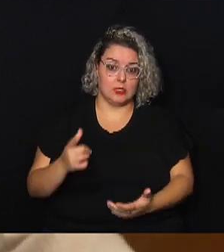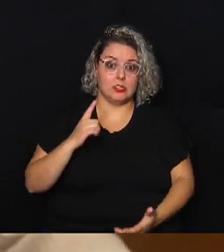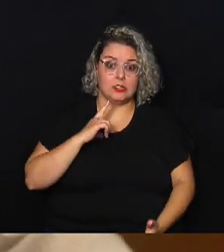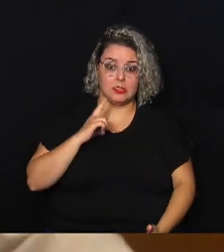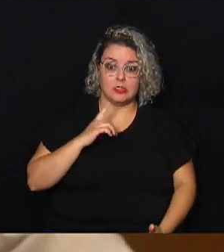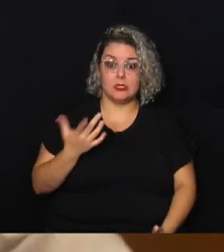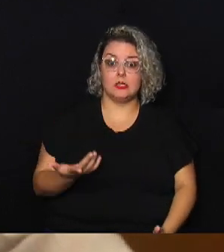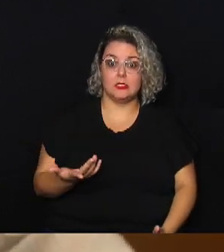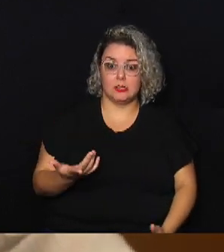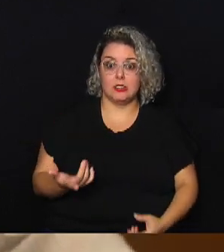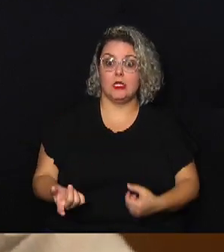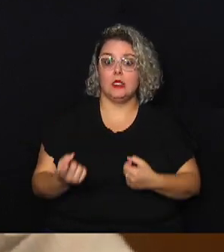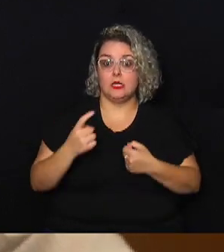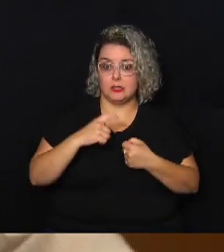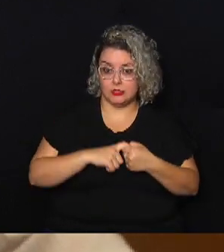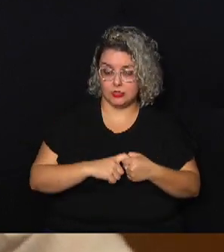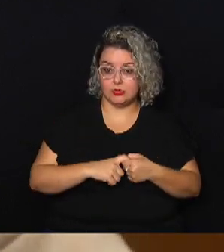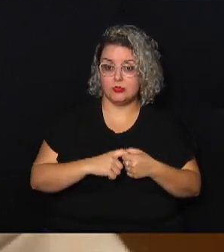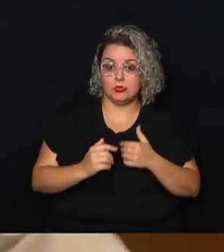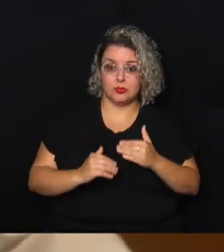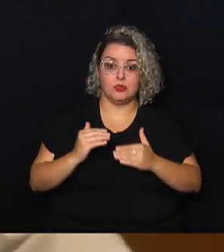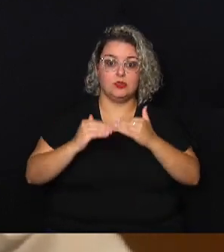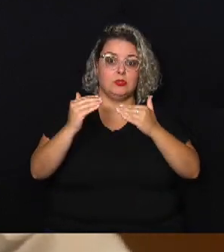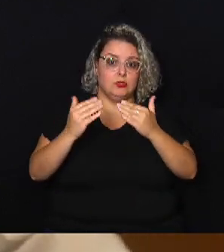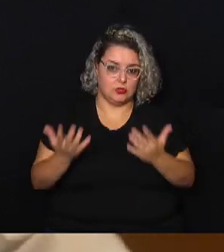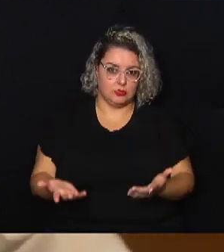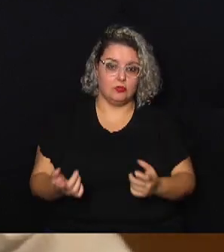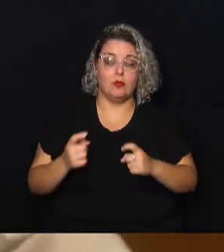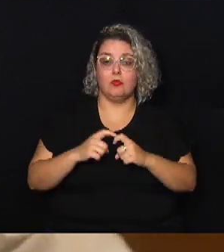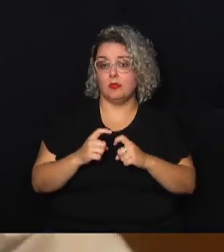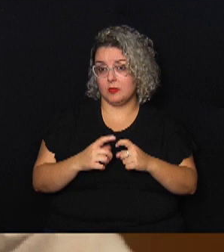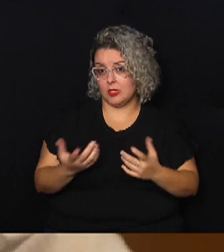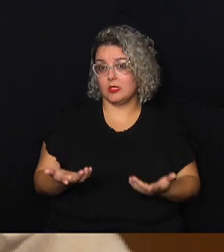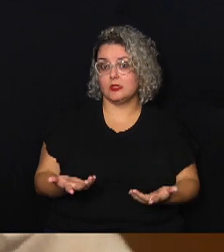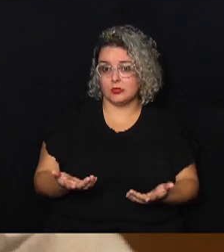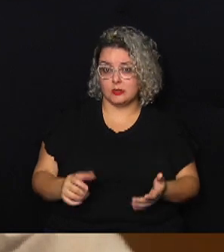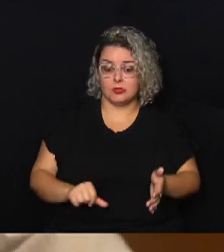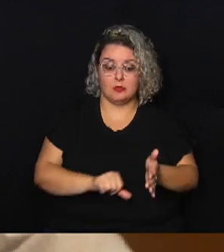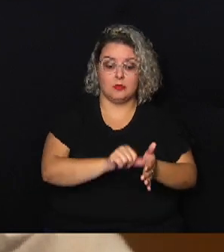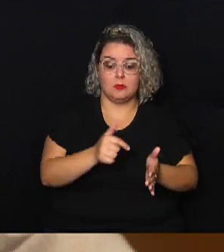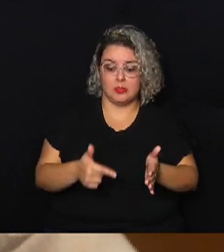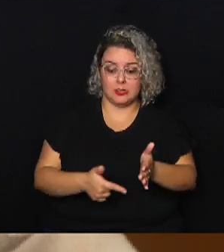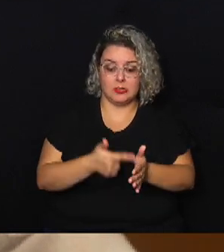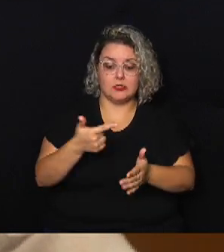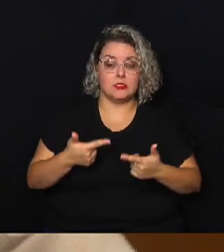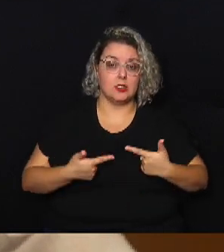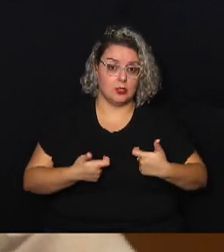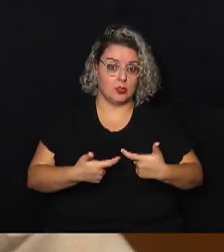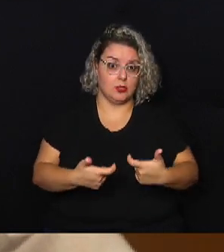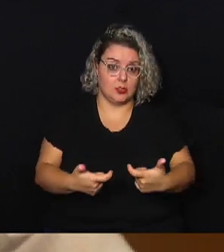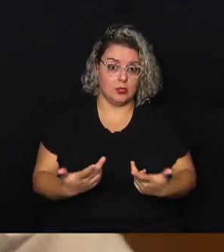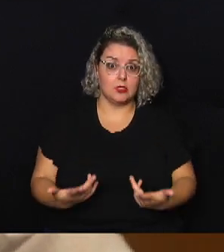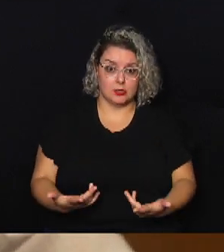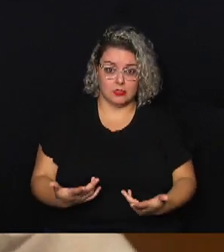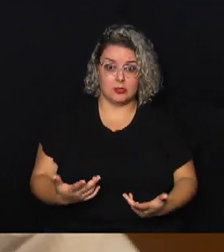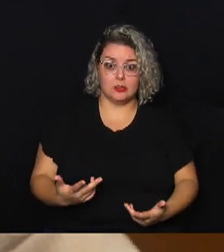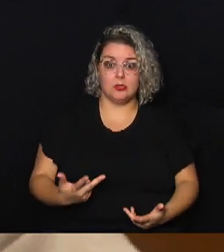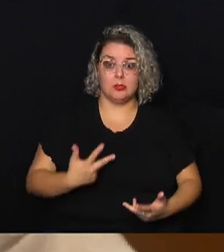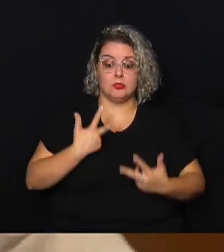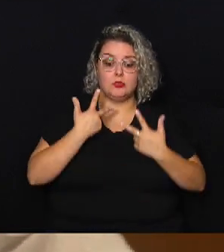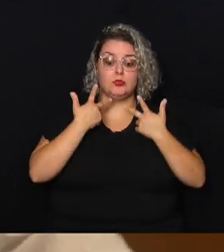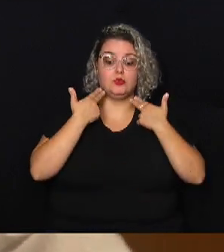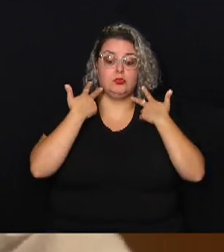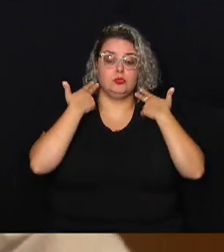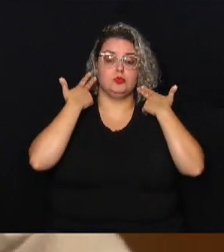esse retorno de desenvolver muito a medicina. Então, na Primeira e na Segunda Guerra, a cirurgia plástica desenvolveu muito